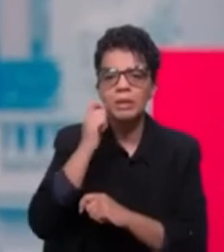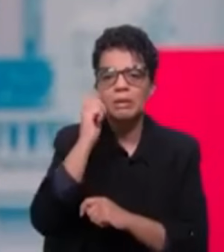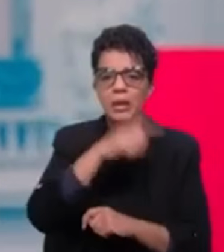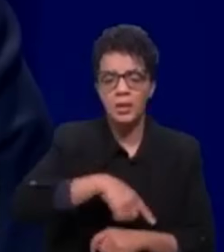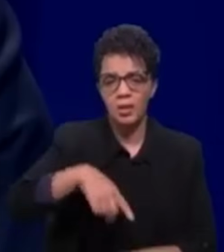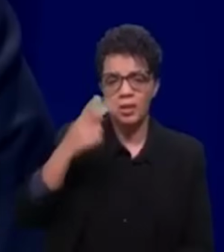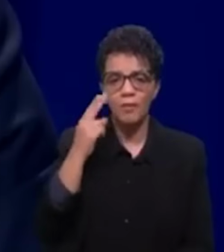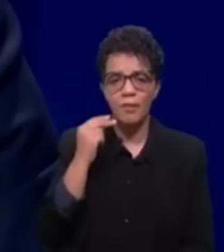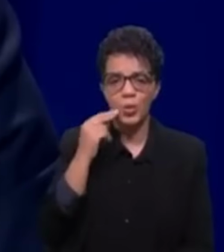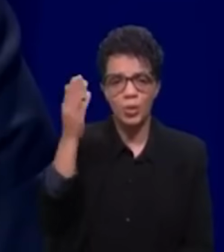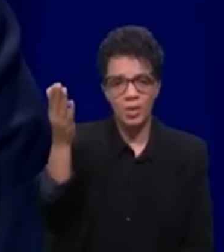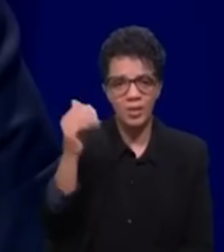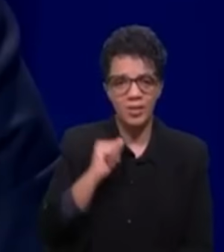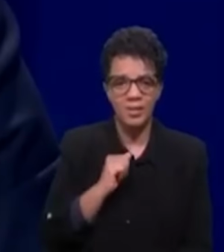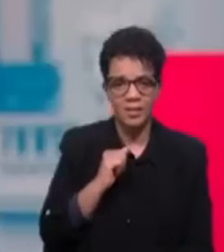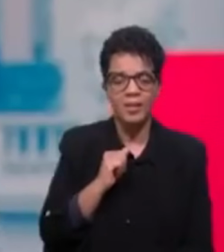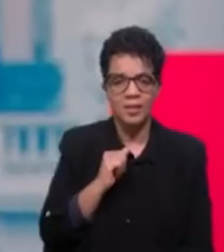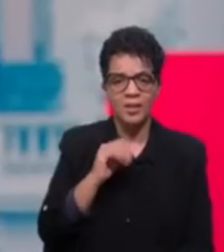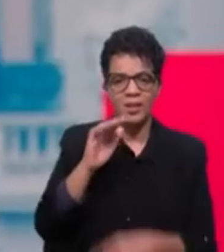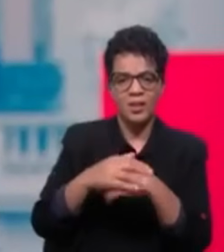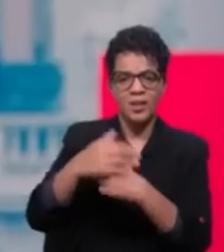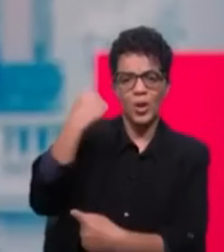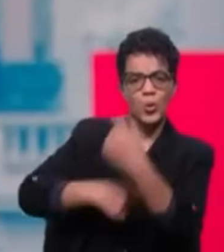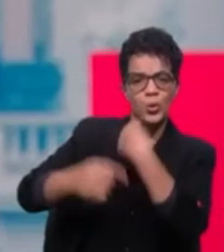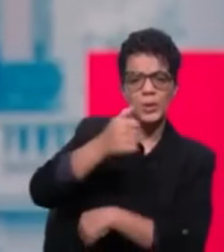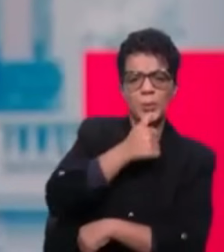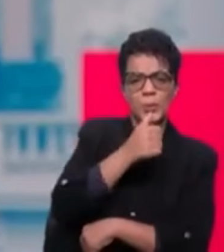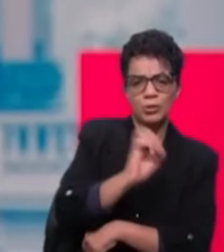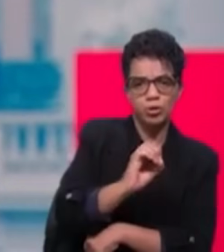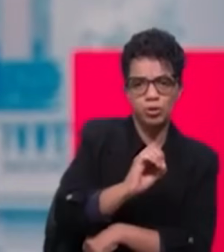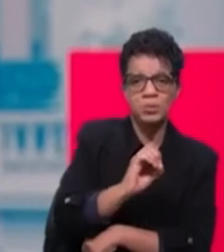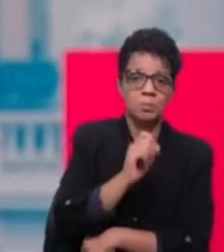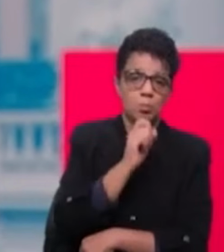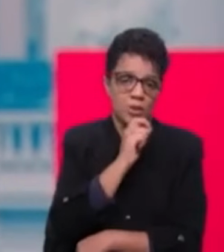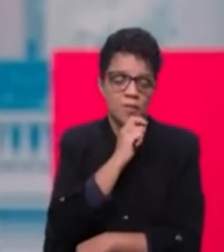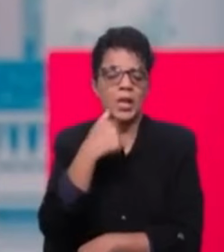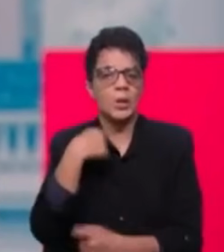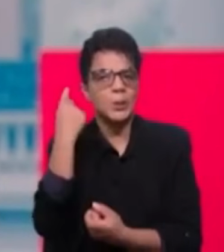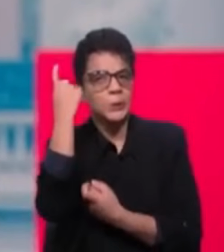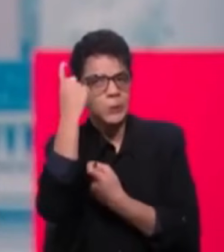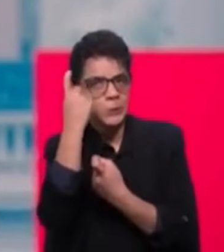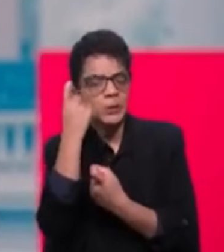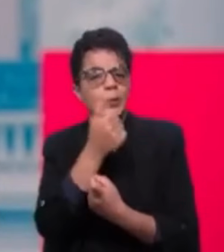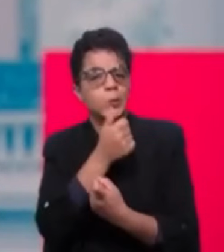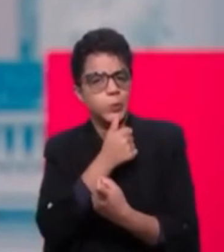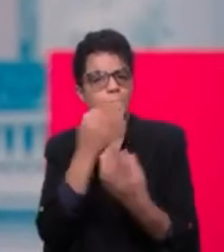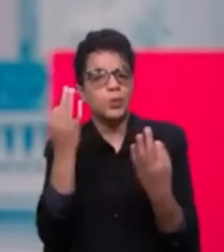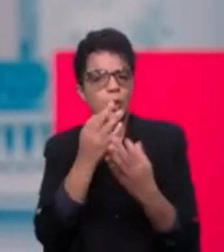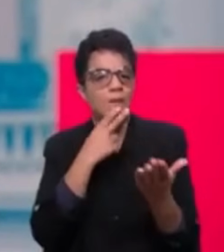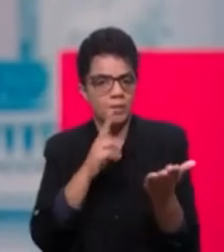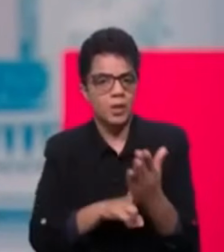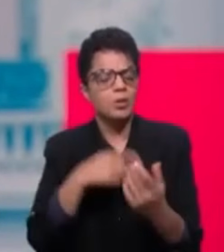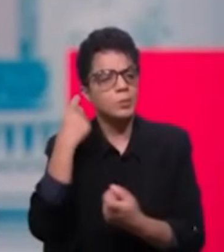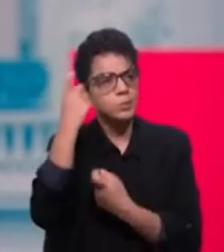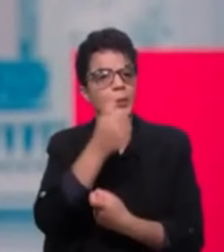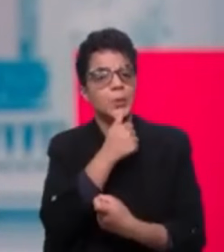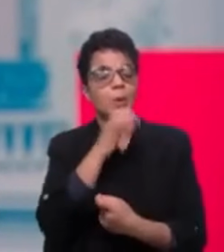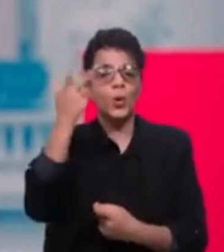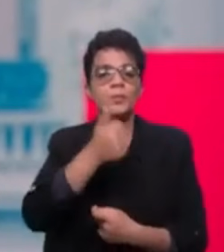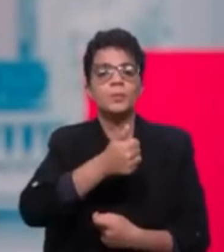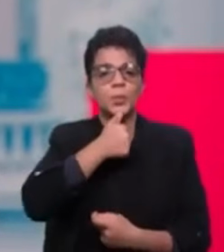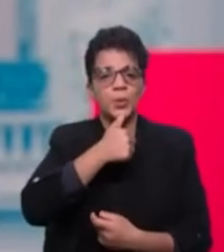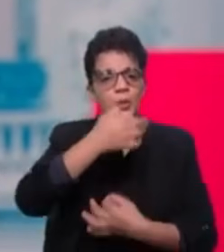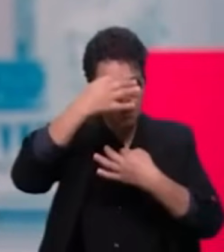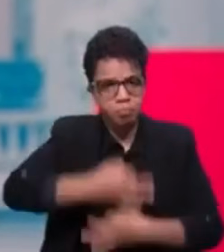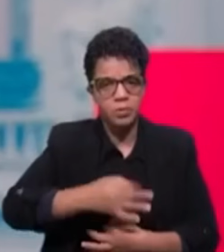Ventura tá a acusar-me a mim de não decidir eu posso ser ponderado a decidir e sou sou mesmo mas quando decido